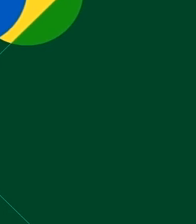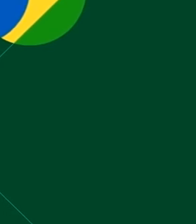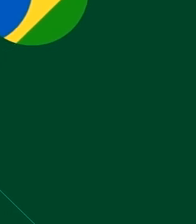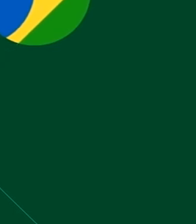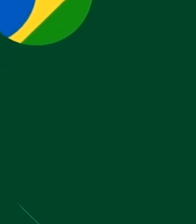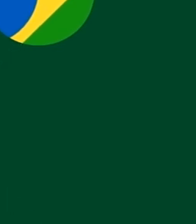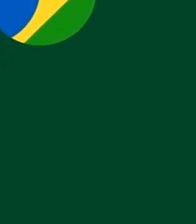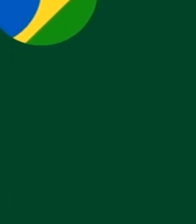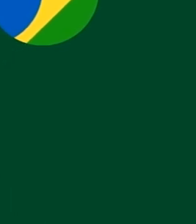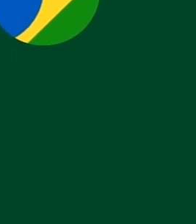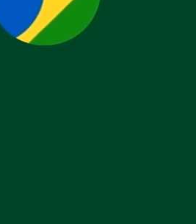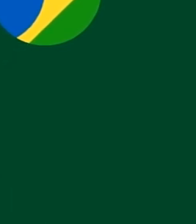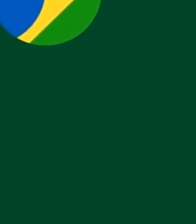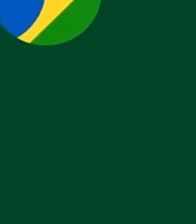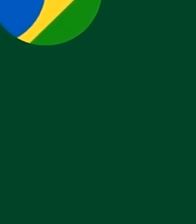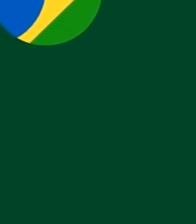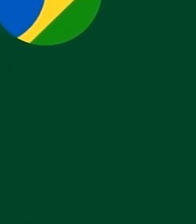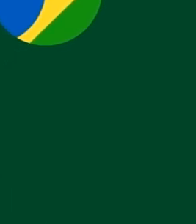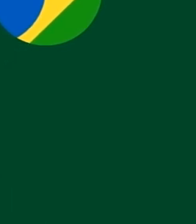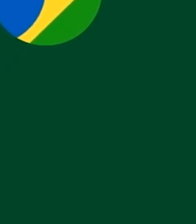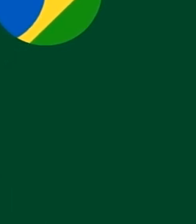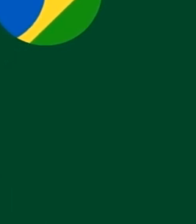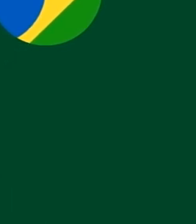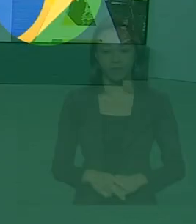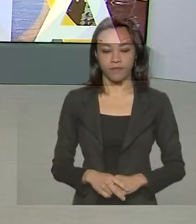Momento Saúde.